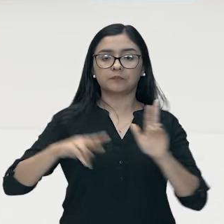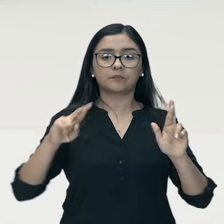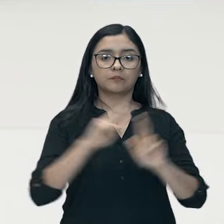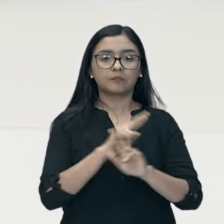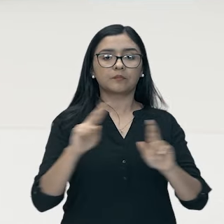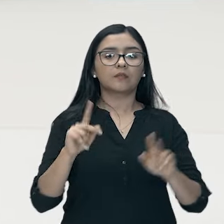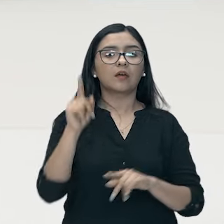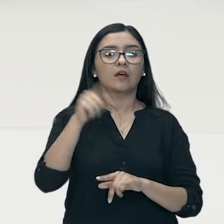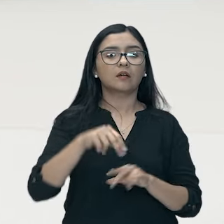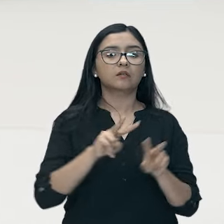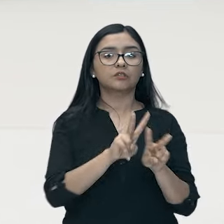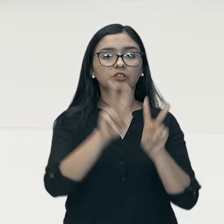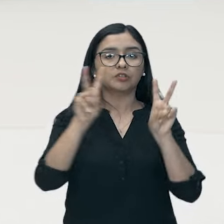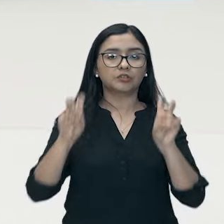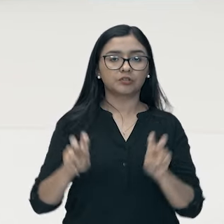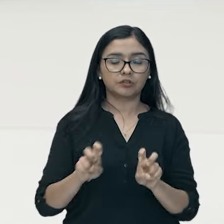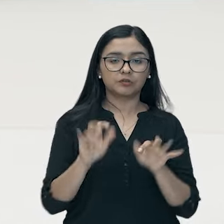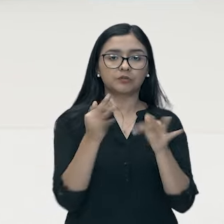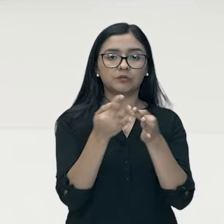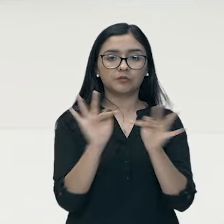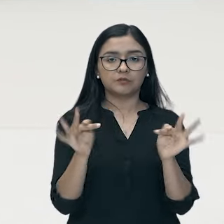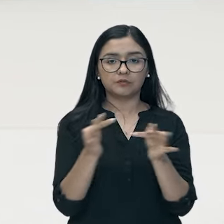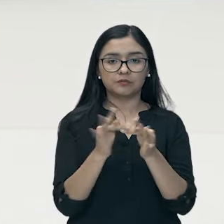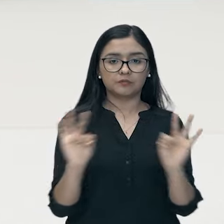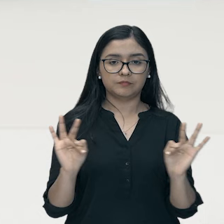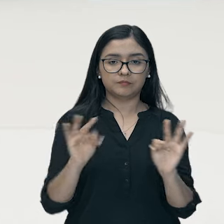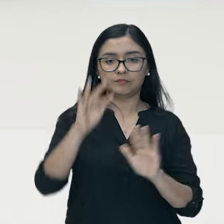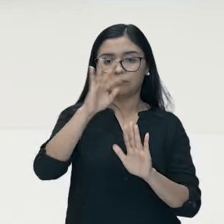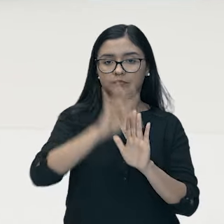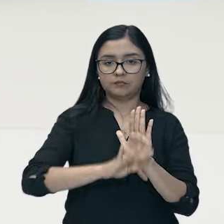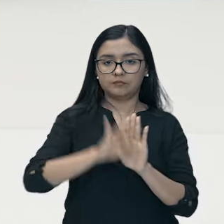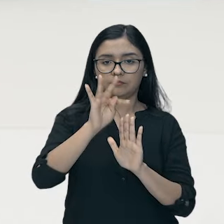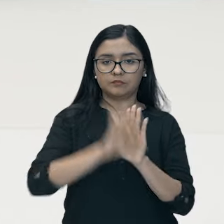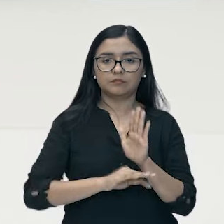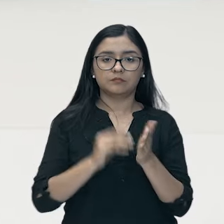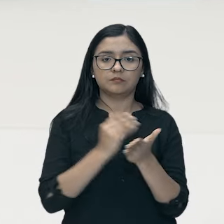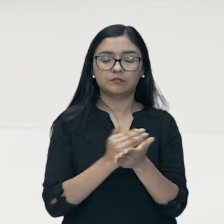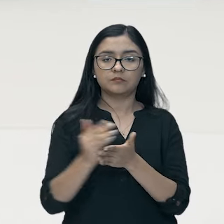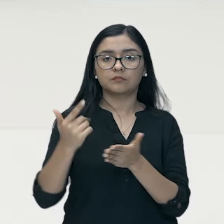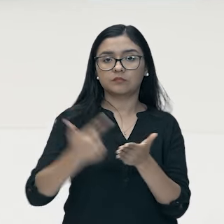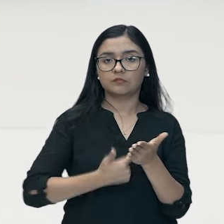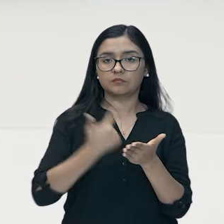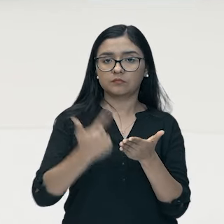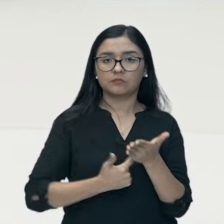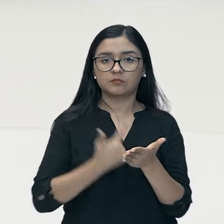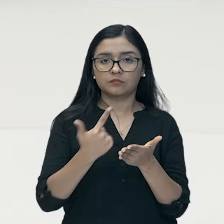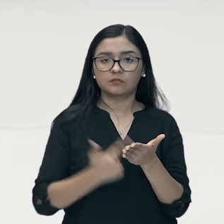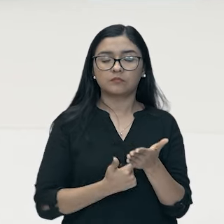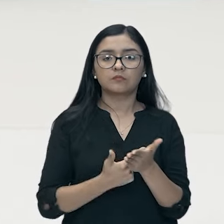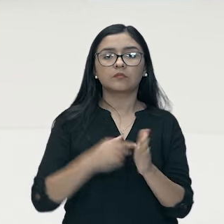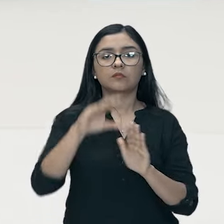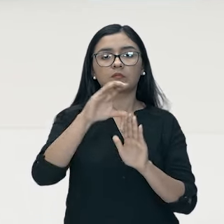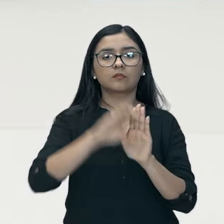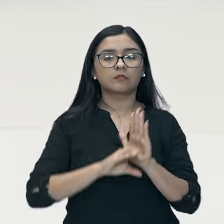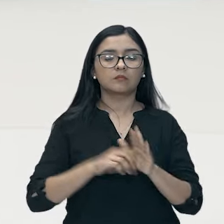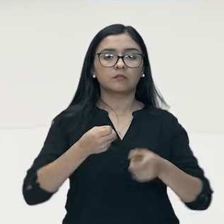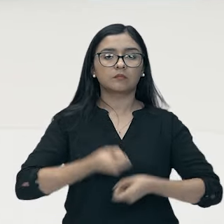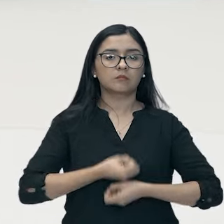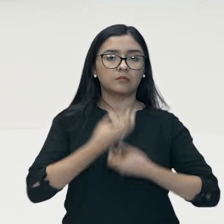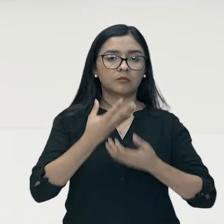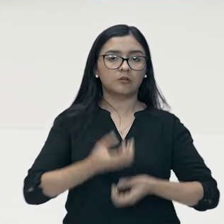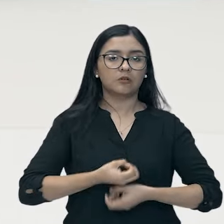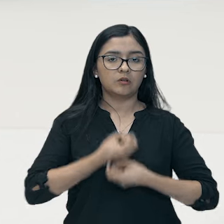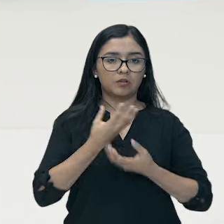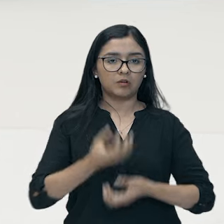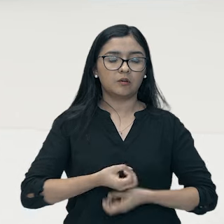título frase texto etc no início de um livro conto Capítulo poema para lhe